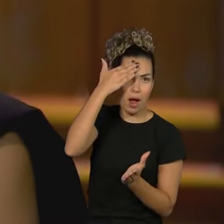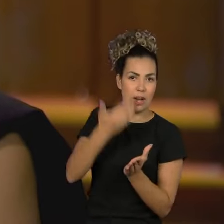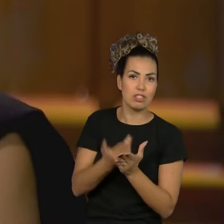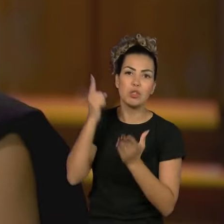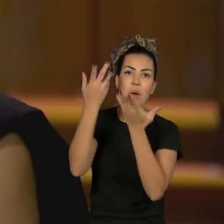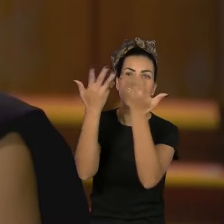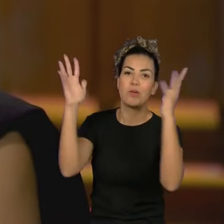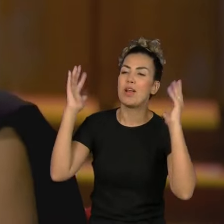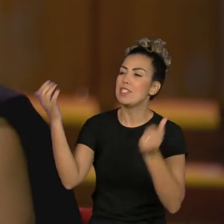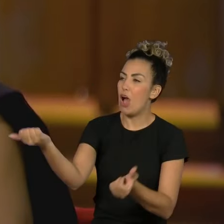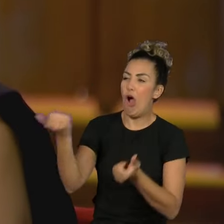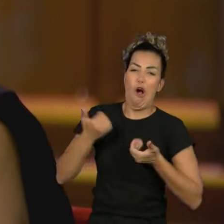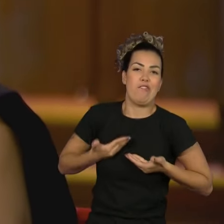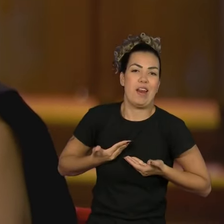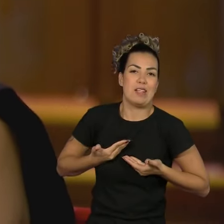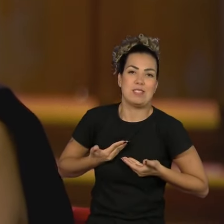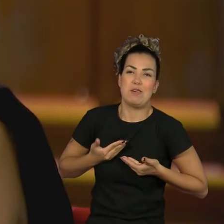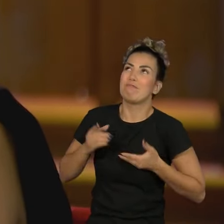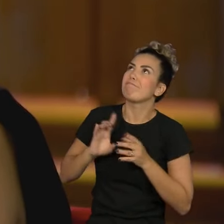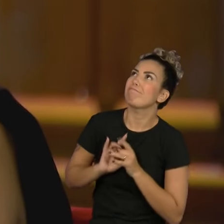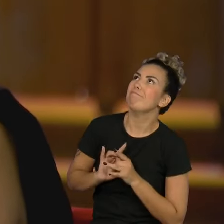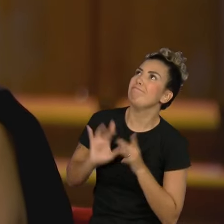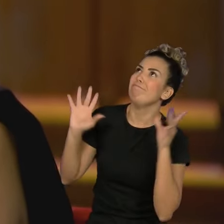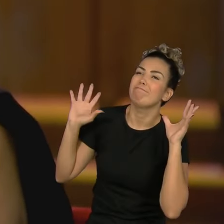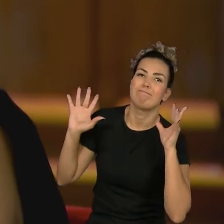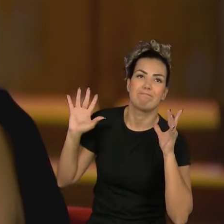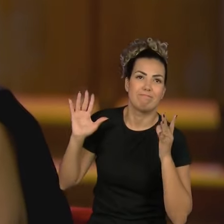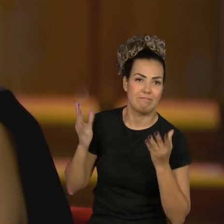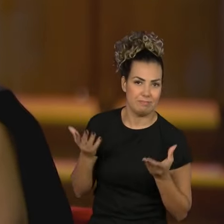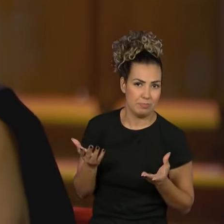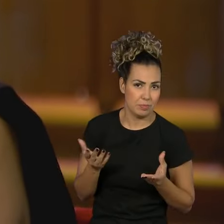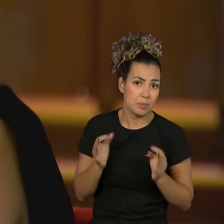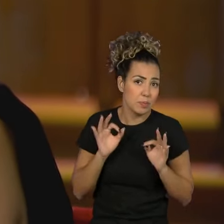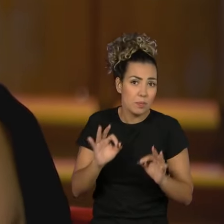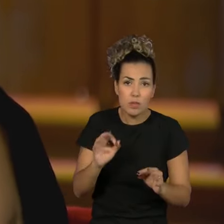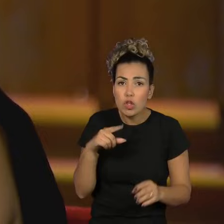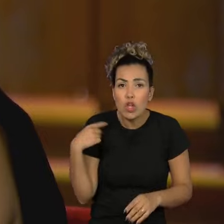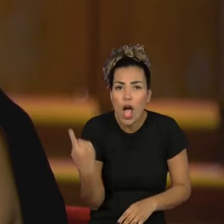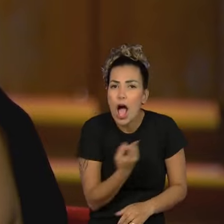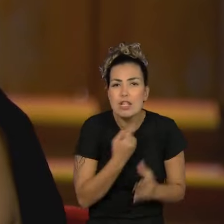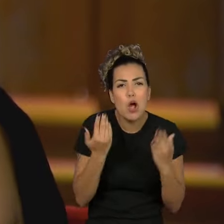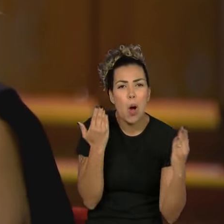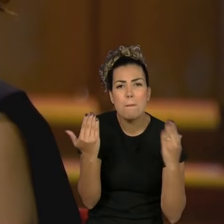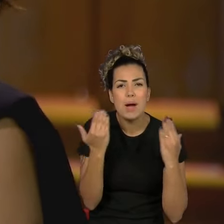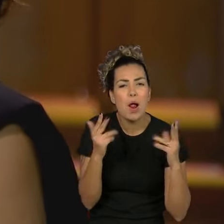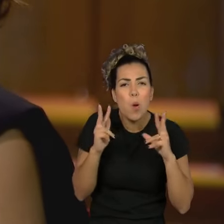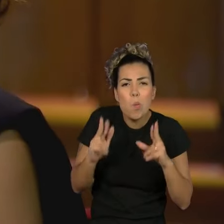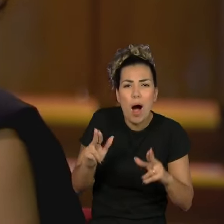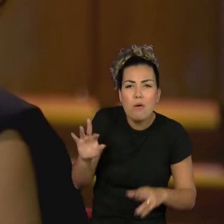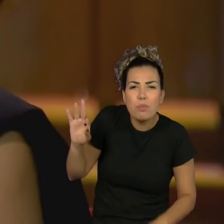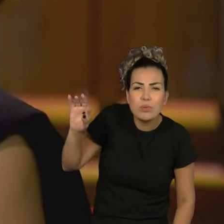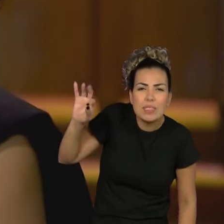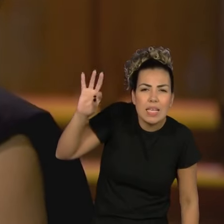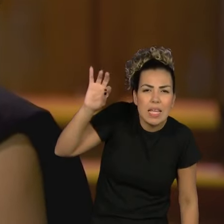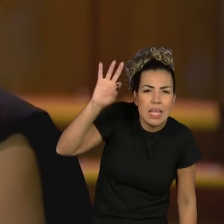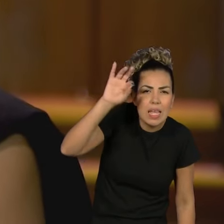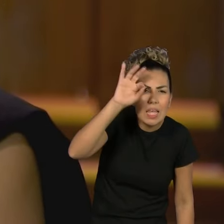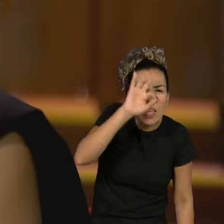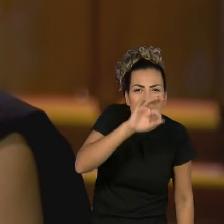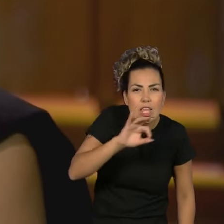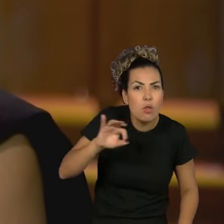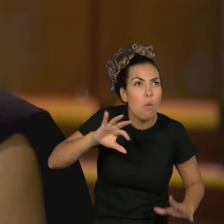deixar estarmos aqui porque somos assim uma poeirinha né somos um mosquitinho no